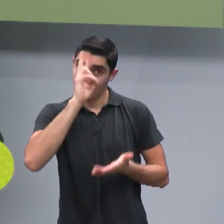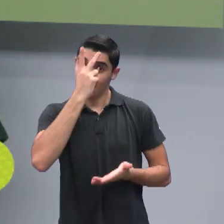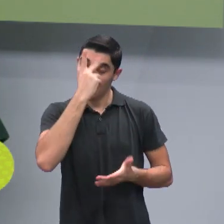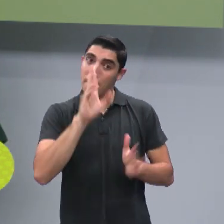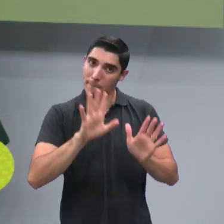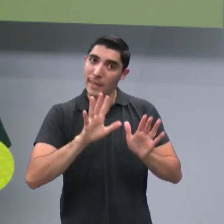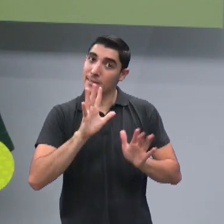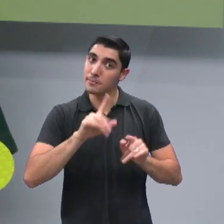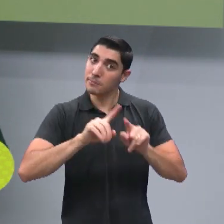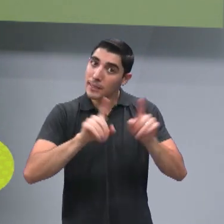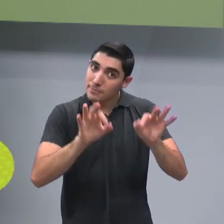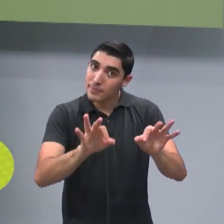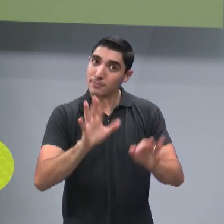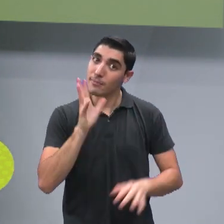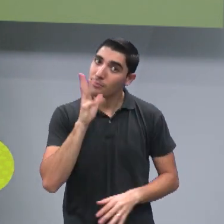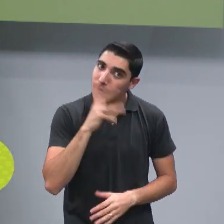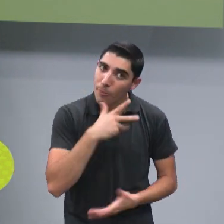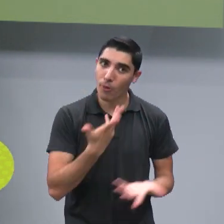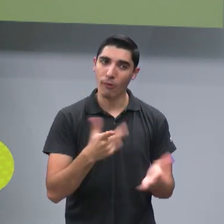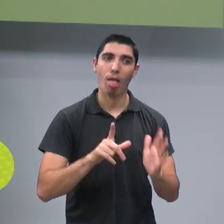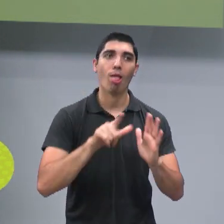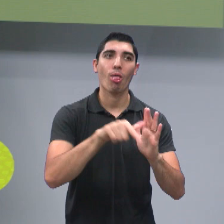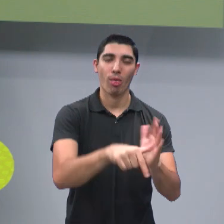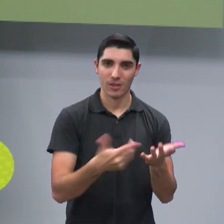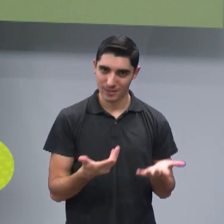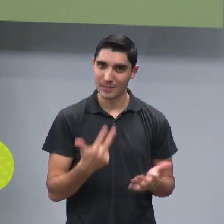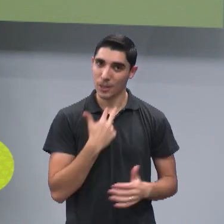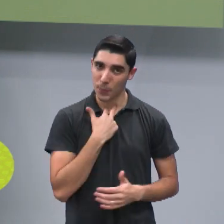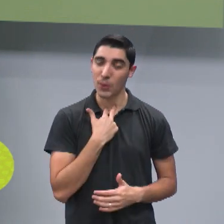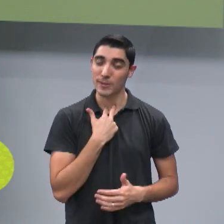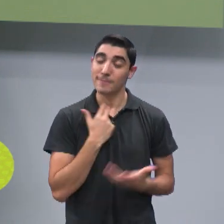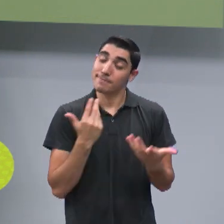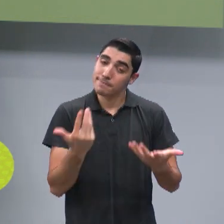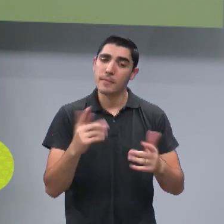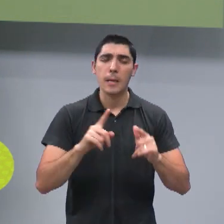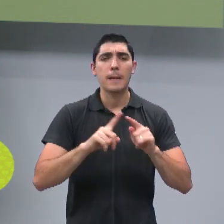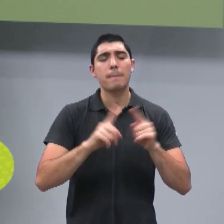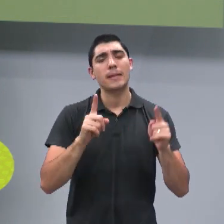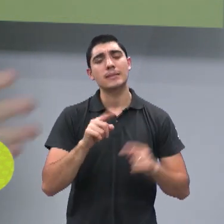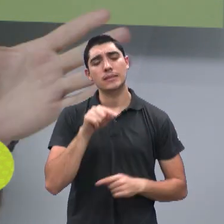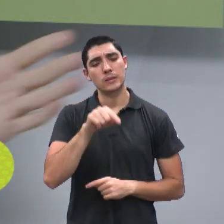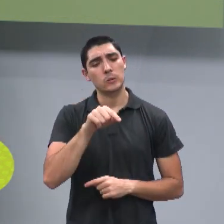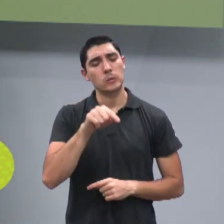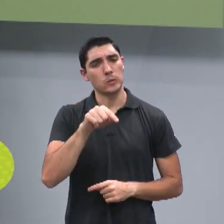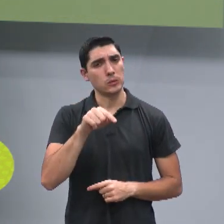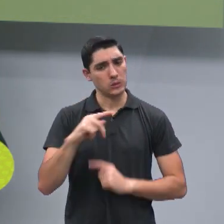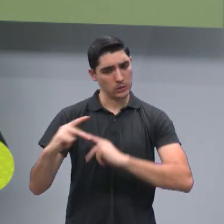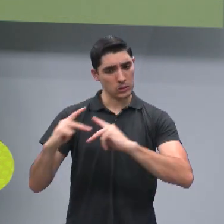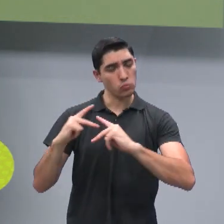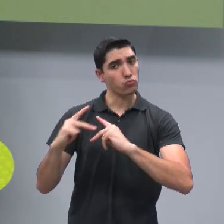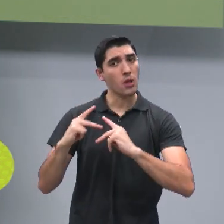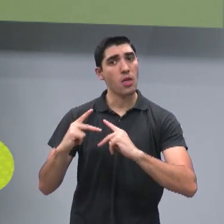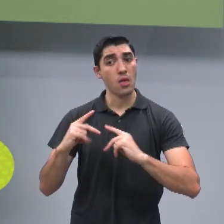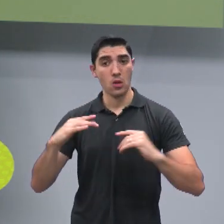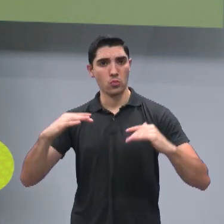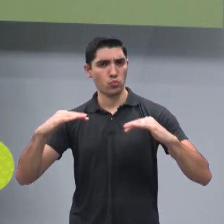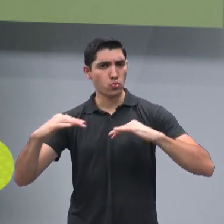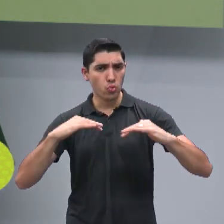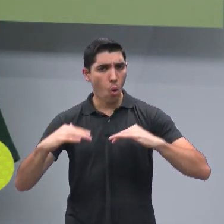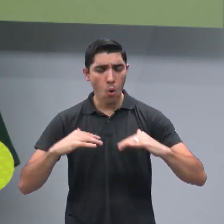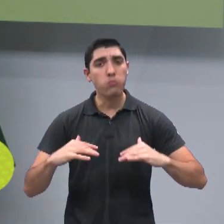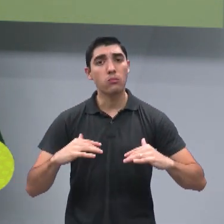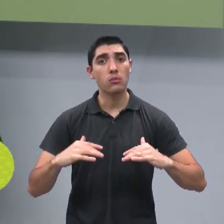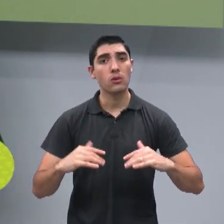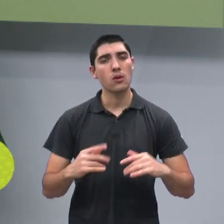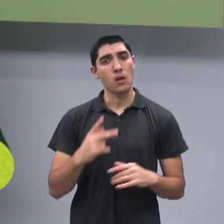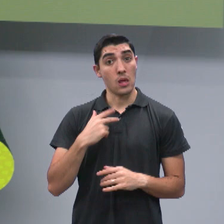é, já era para ter começado. O São José acho que teve um grande jogo, desses jogos todos que o São José fez, acho que o